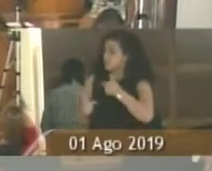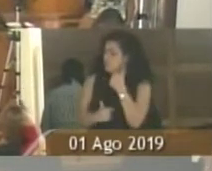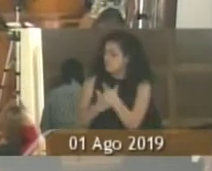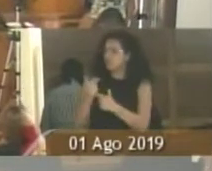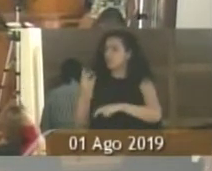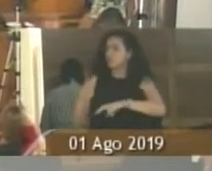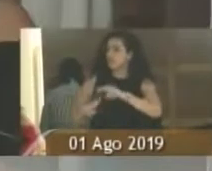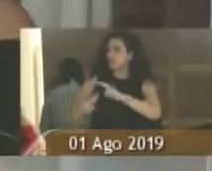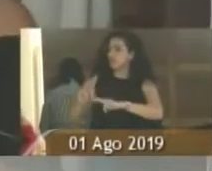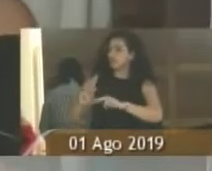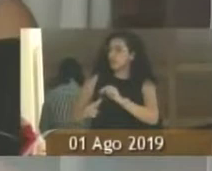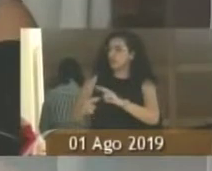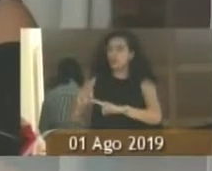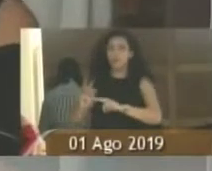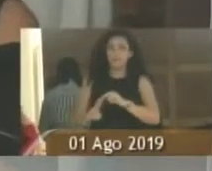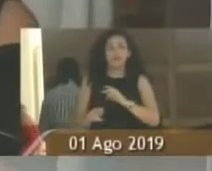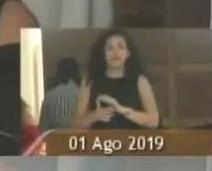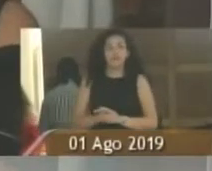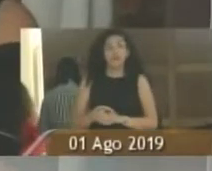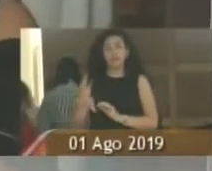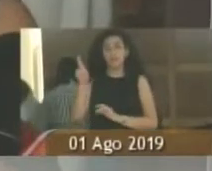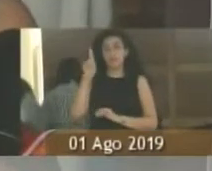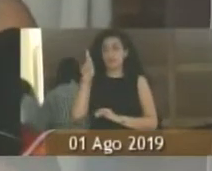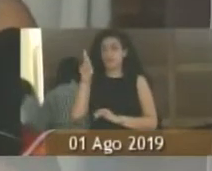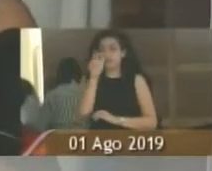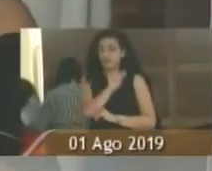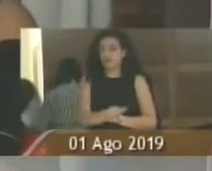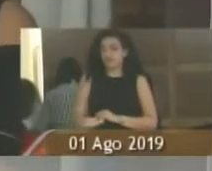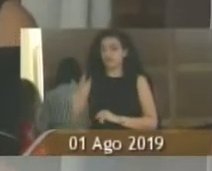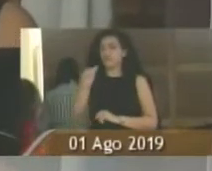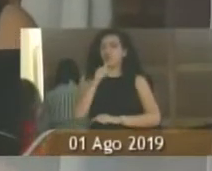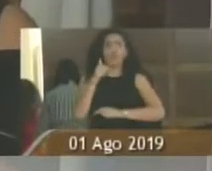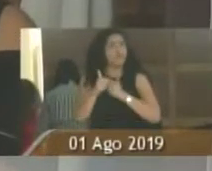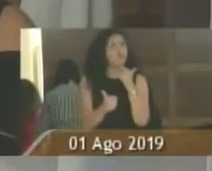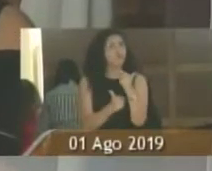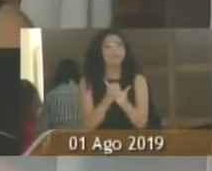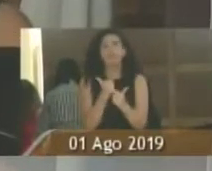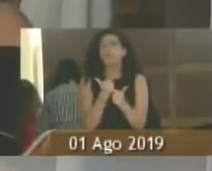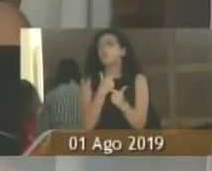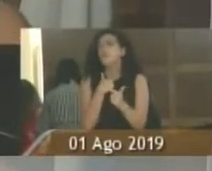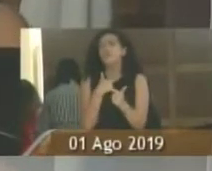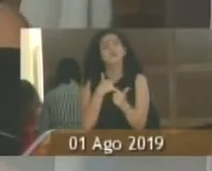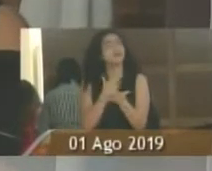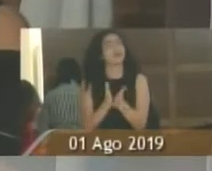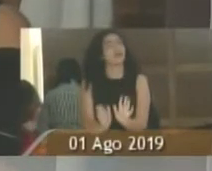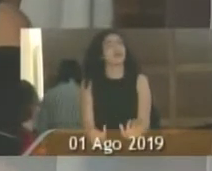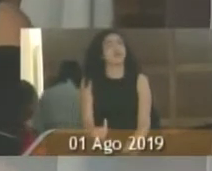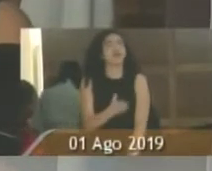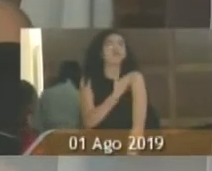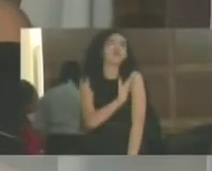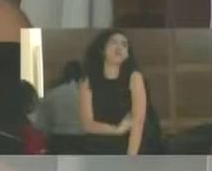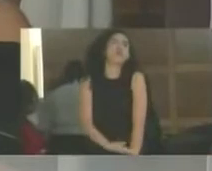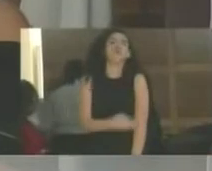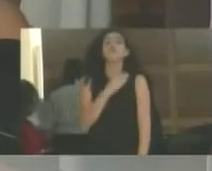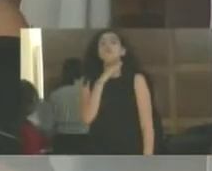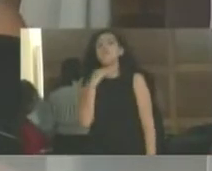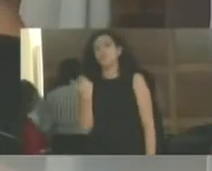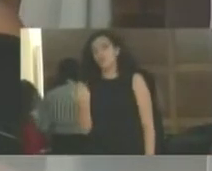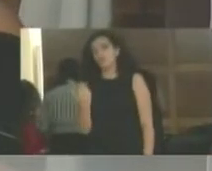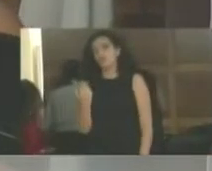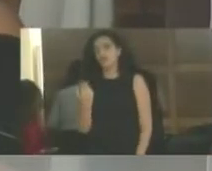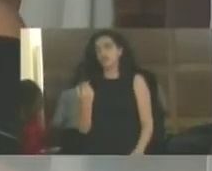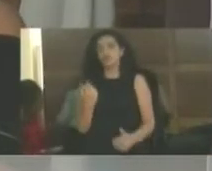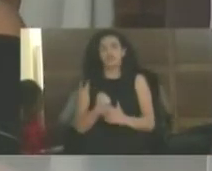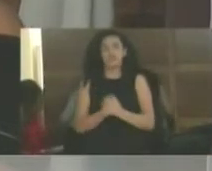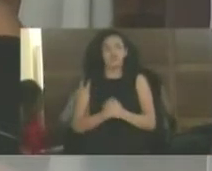né? Ele é presidente da Associação dos Quadrilheiros. Ele luta para que não deixar nossa cultura morrer. Né? Ele luta, então